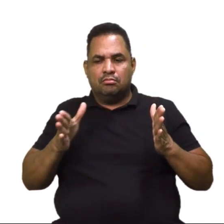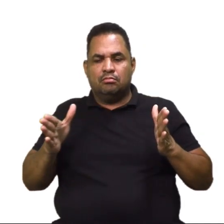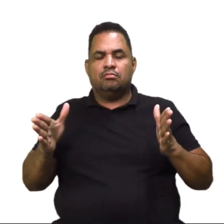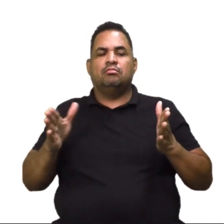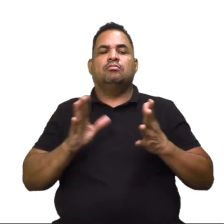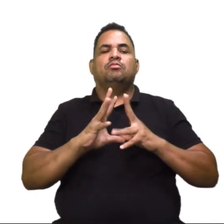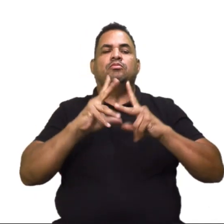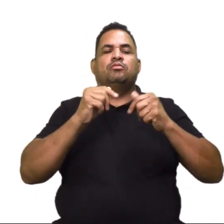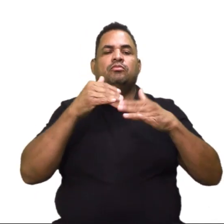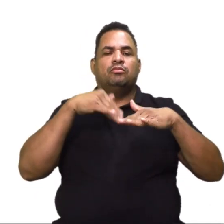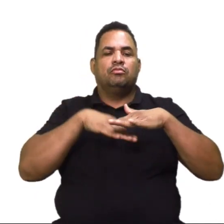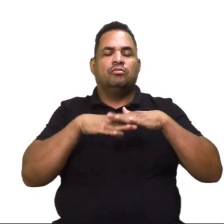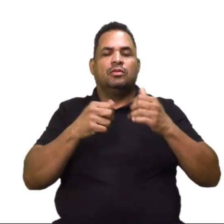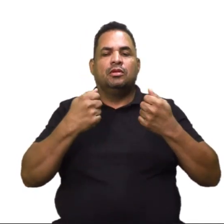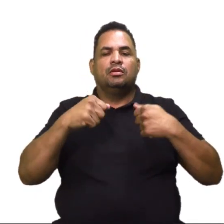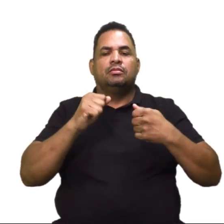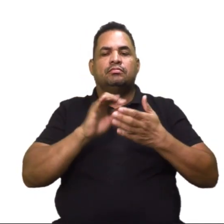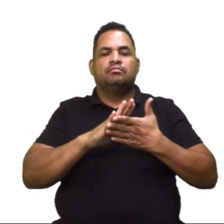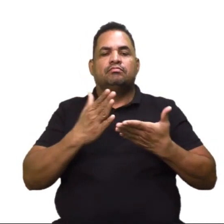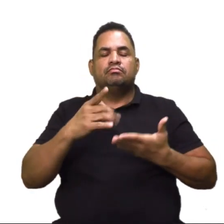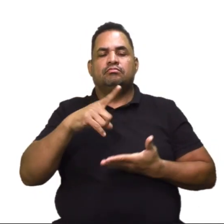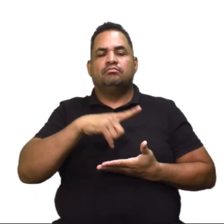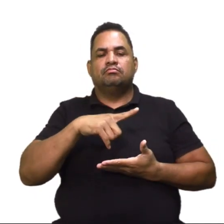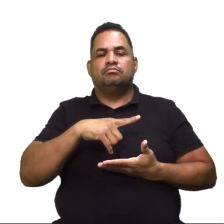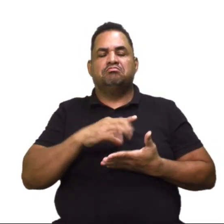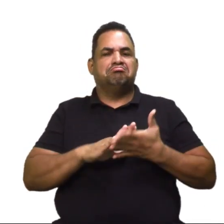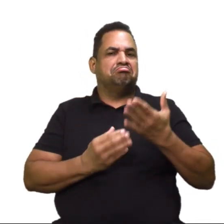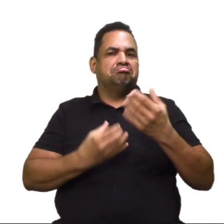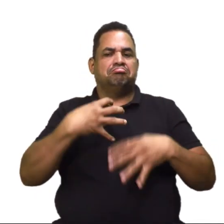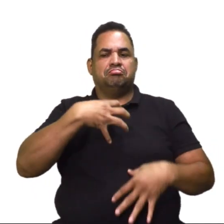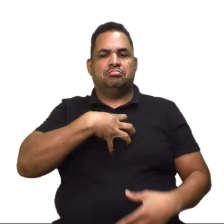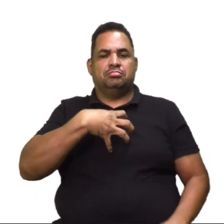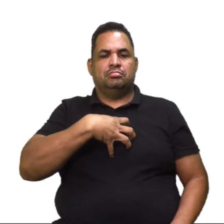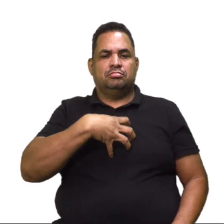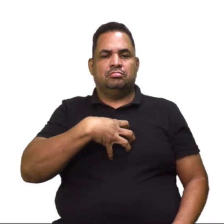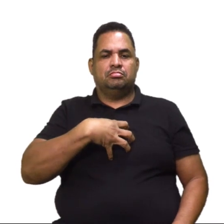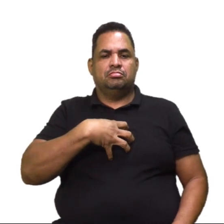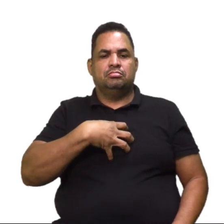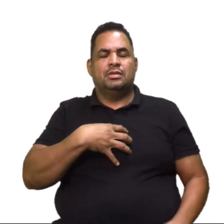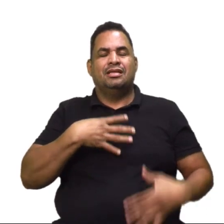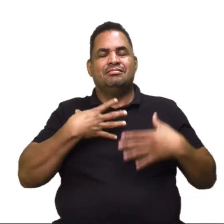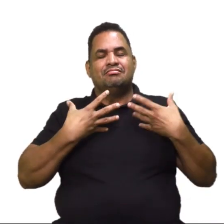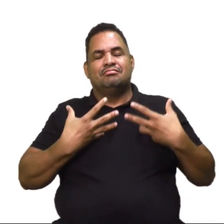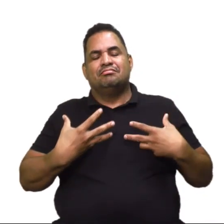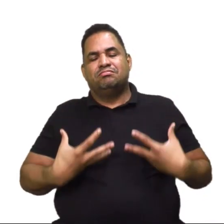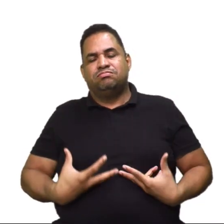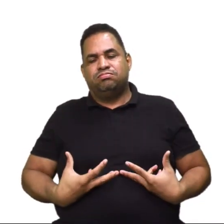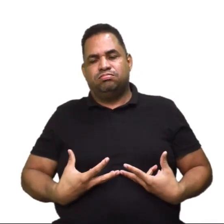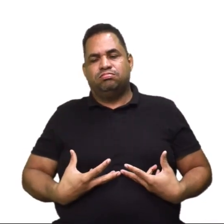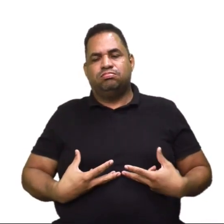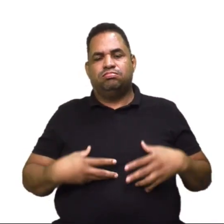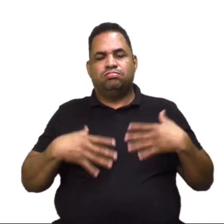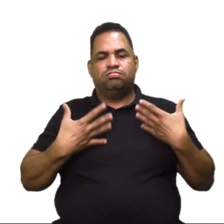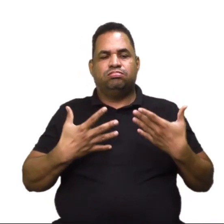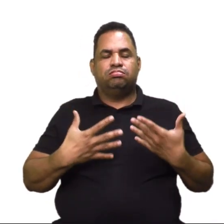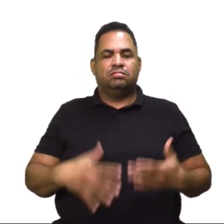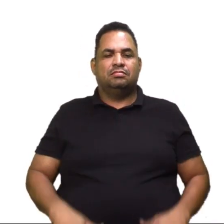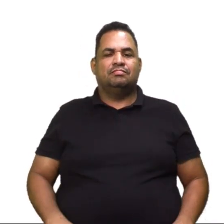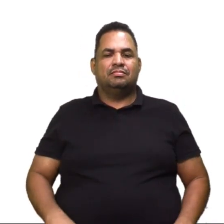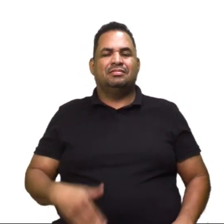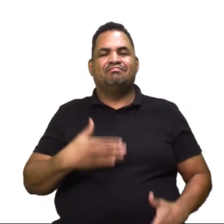incubação e tal, para poder manifestar algum sintoma. E normalmente é um cansaço no início, uma fadiga, uma perda